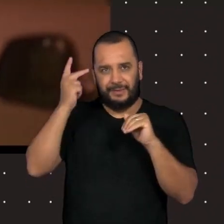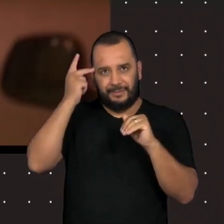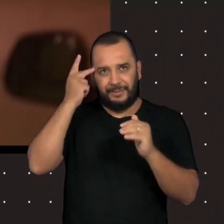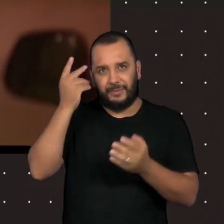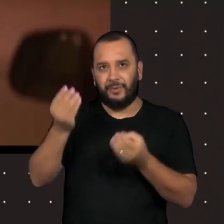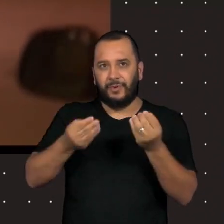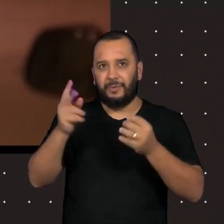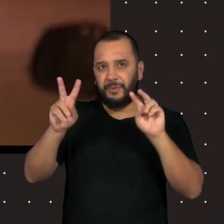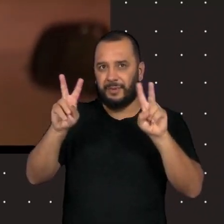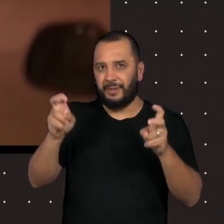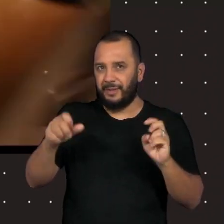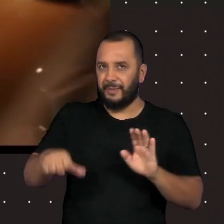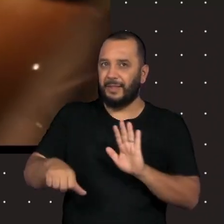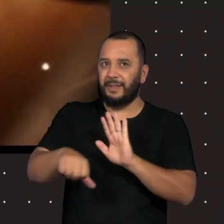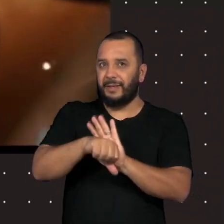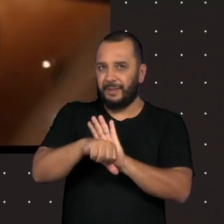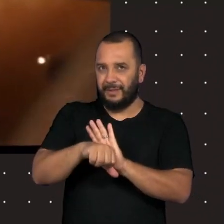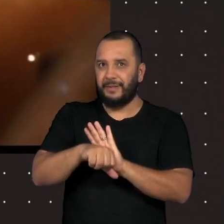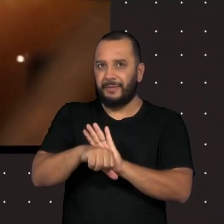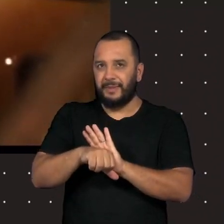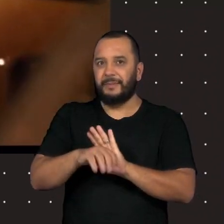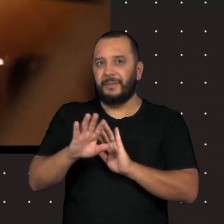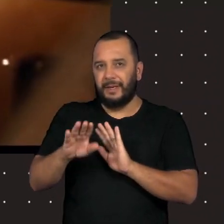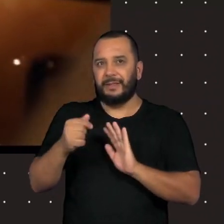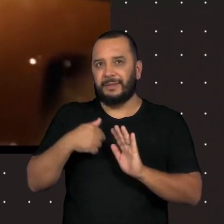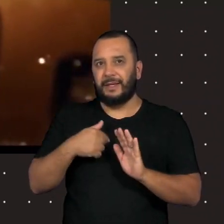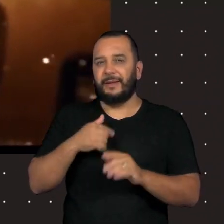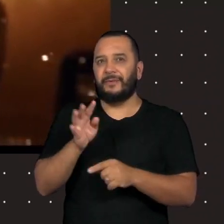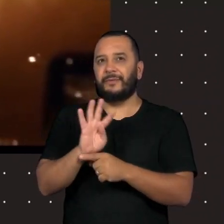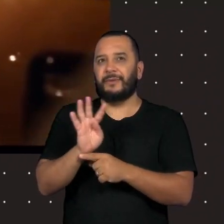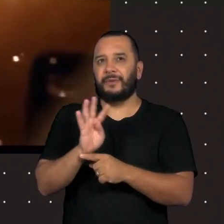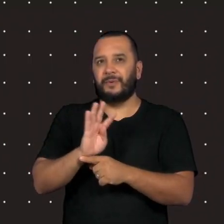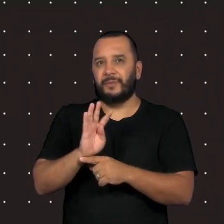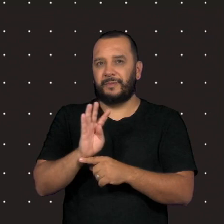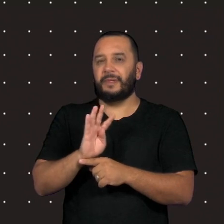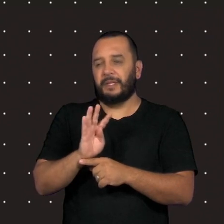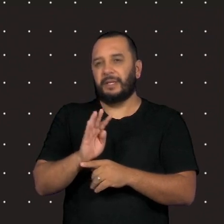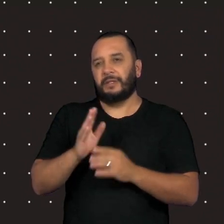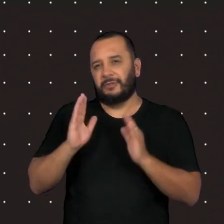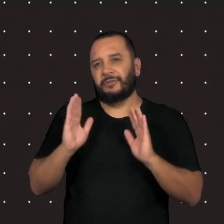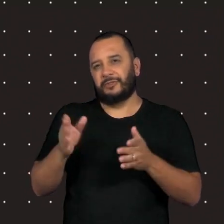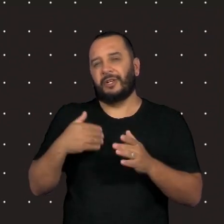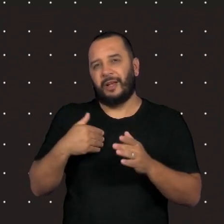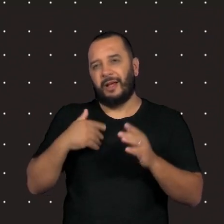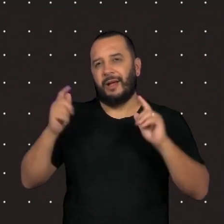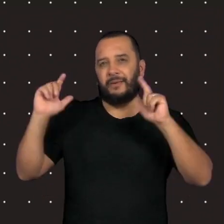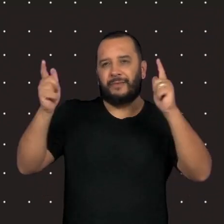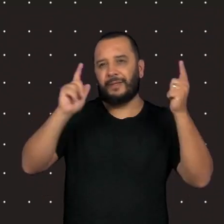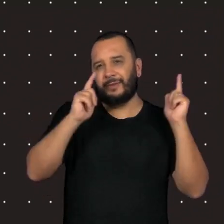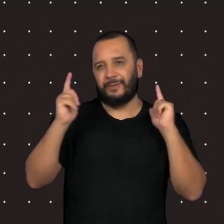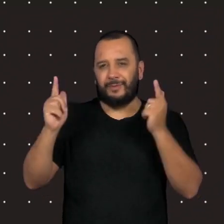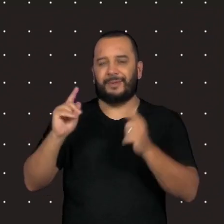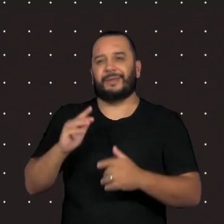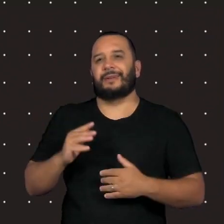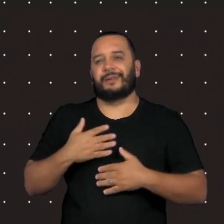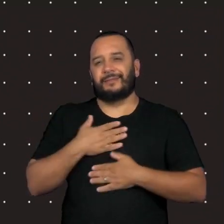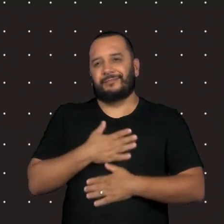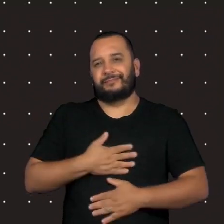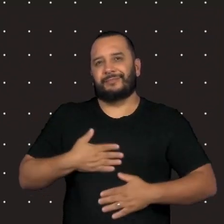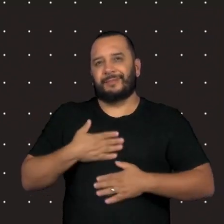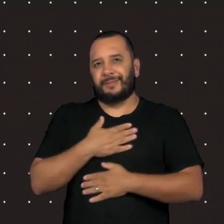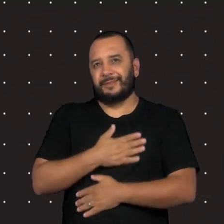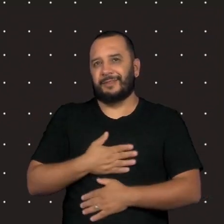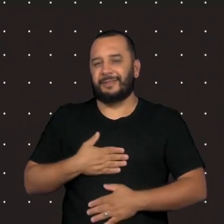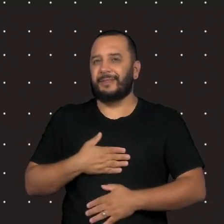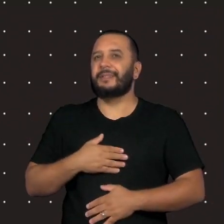criminalidade, mas era um thriller, assim, então um filme de ação. Então foi uma aventura muito prazerosa conhecer e estar com